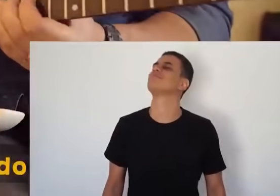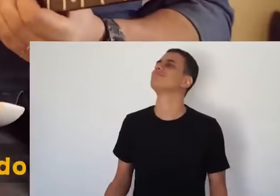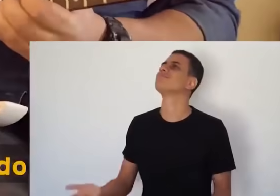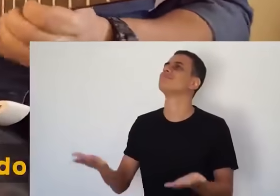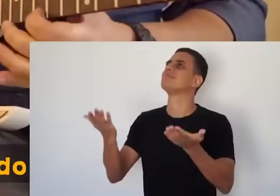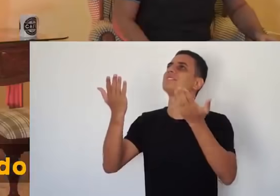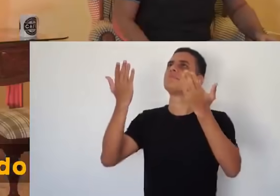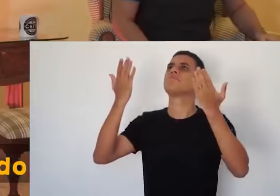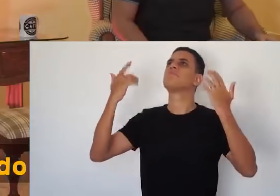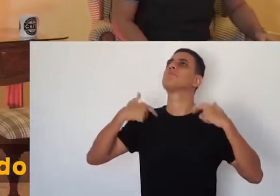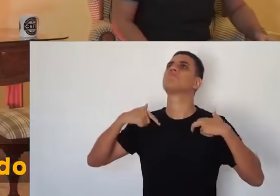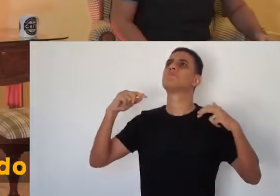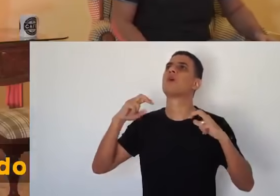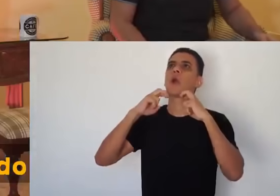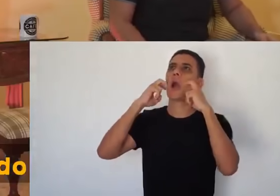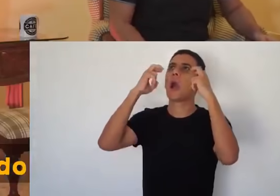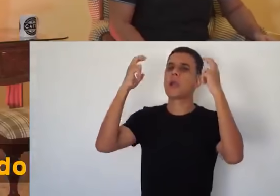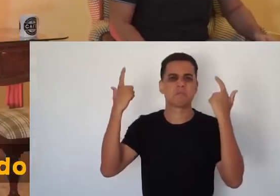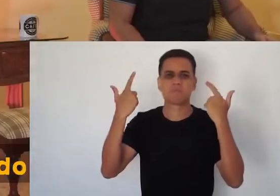envergonharei. Não me